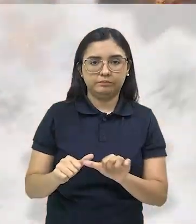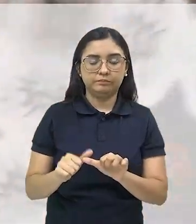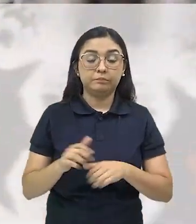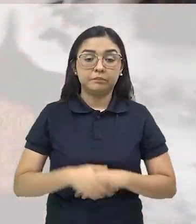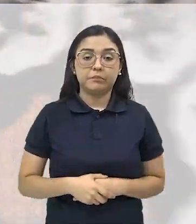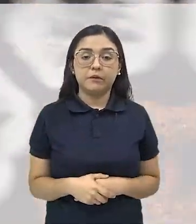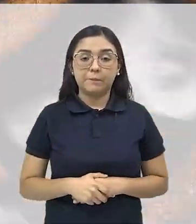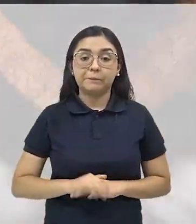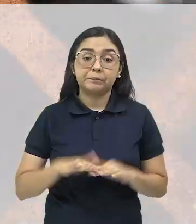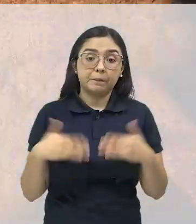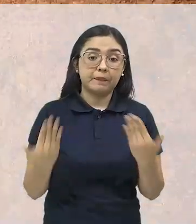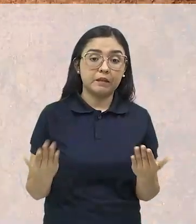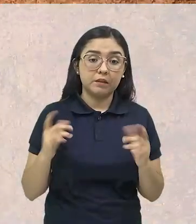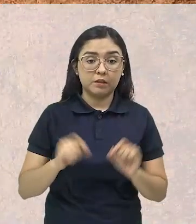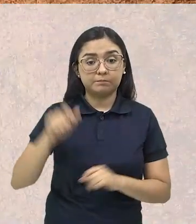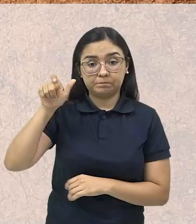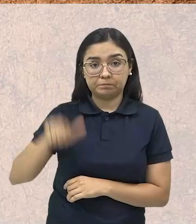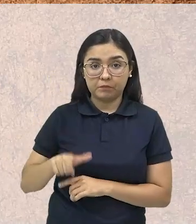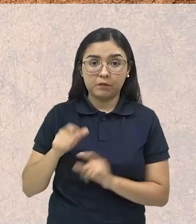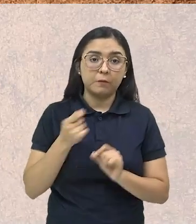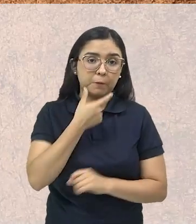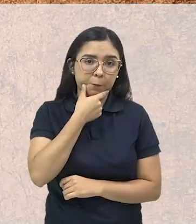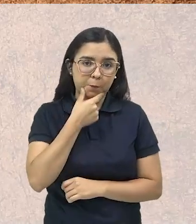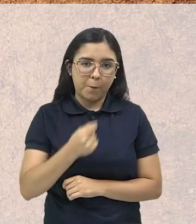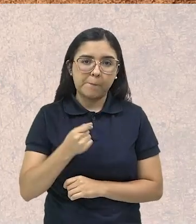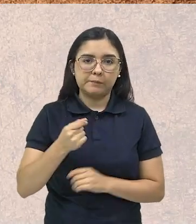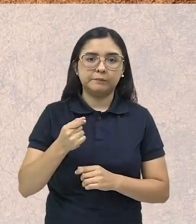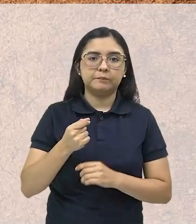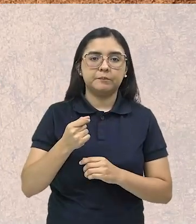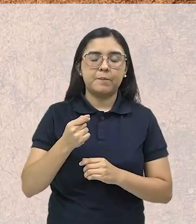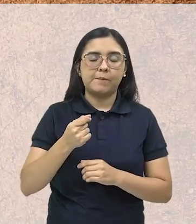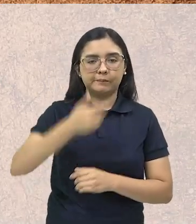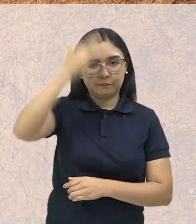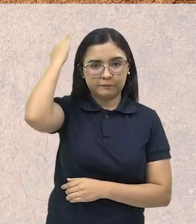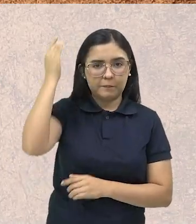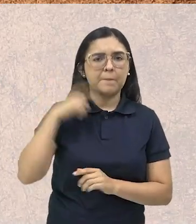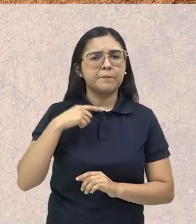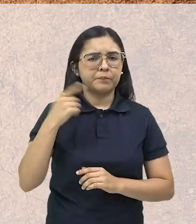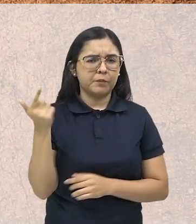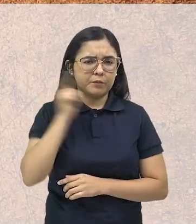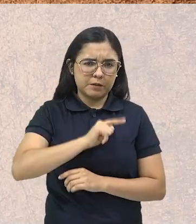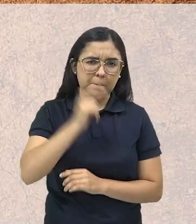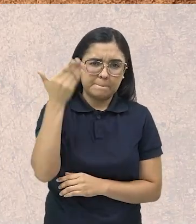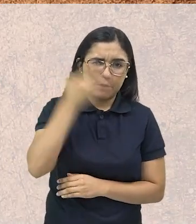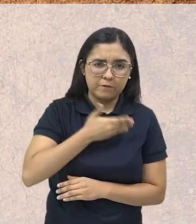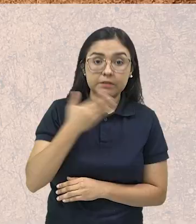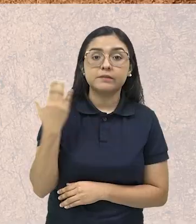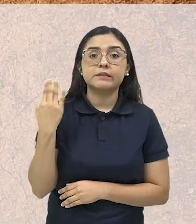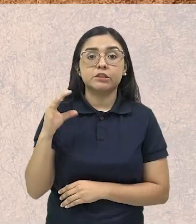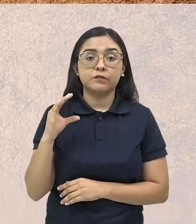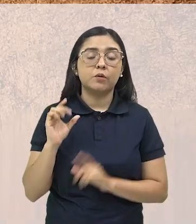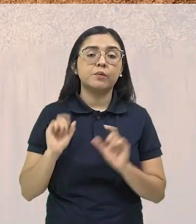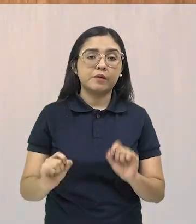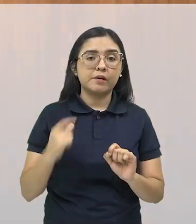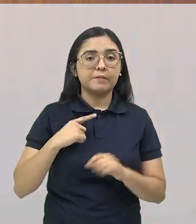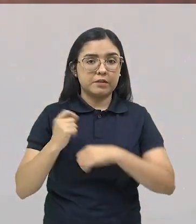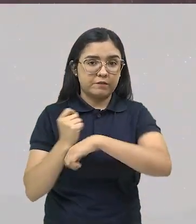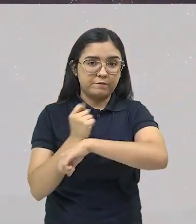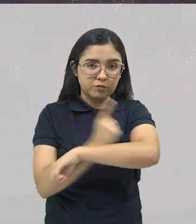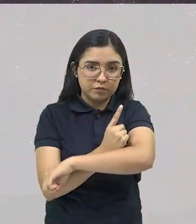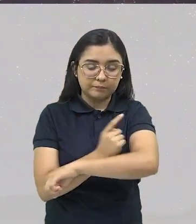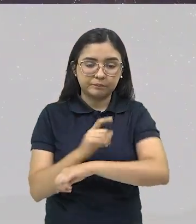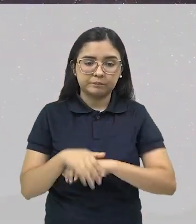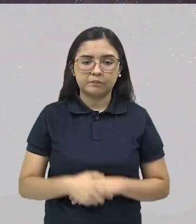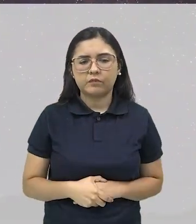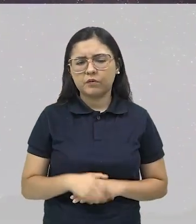tempo. E aí veio Darwin, que conseguiu provar cientificamente a evolução.